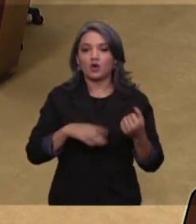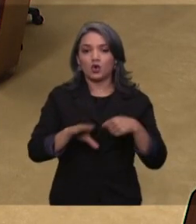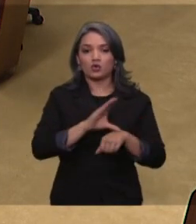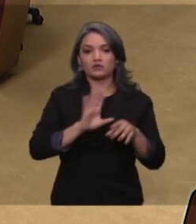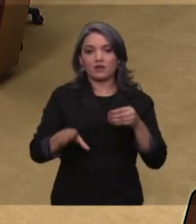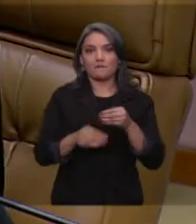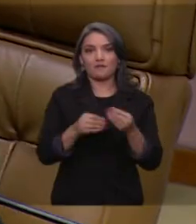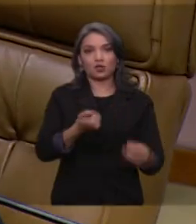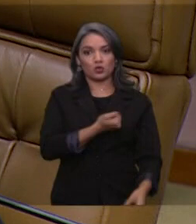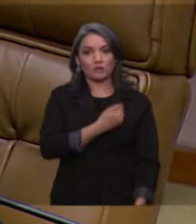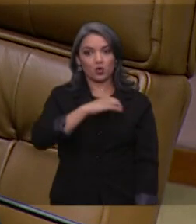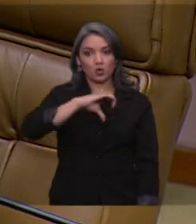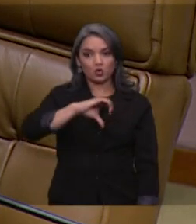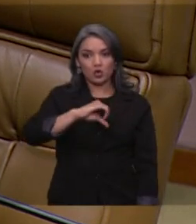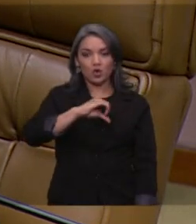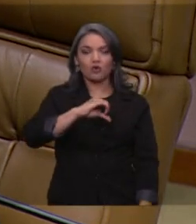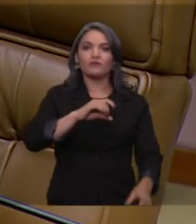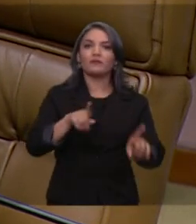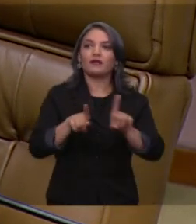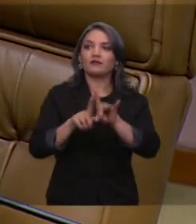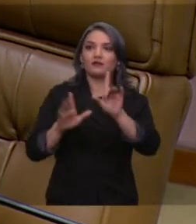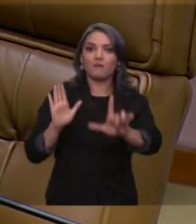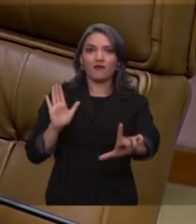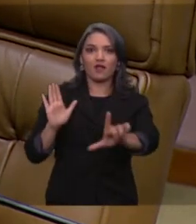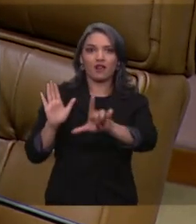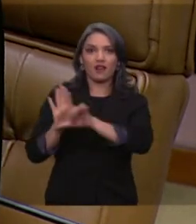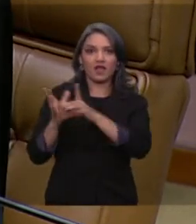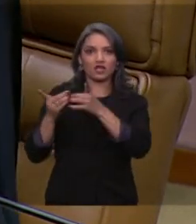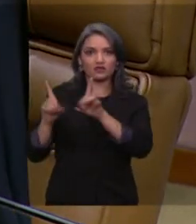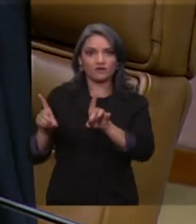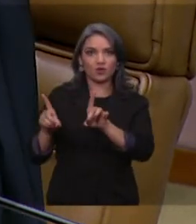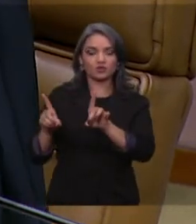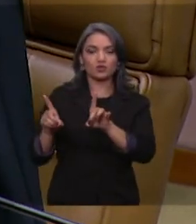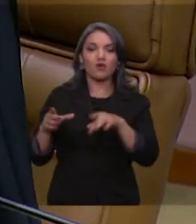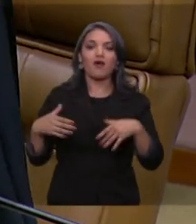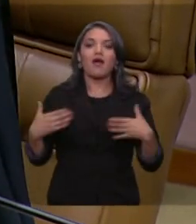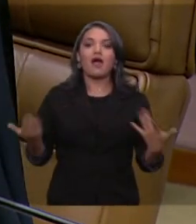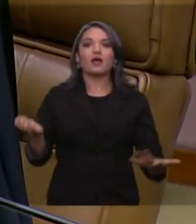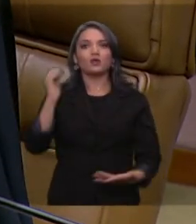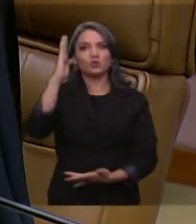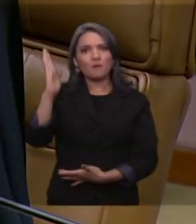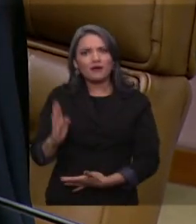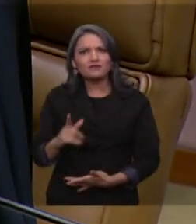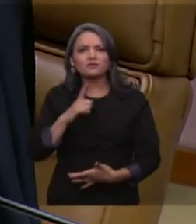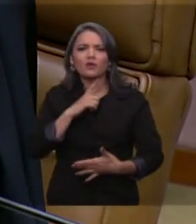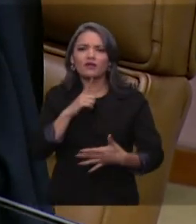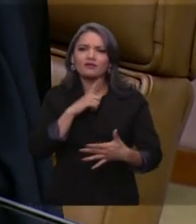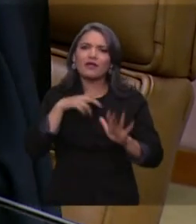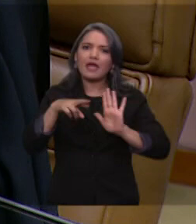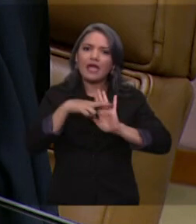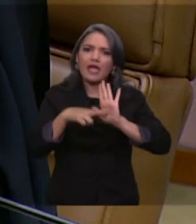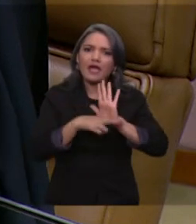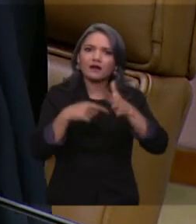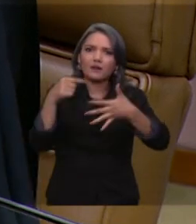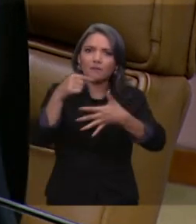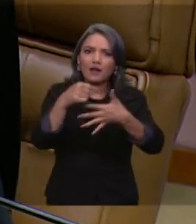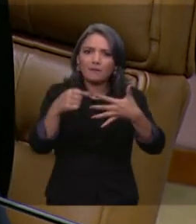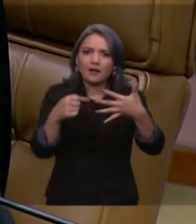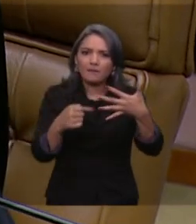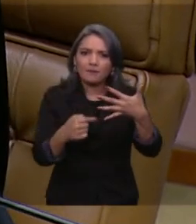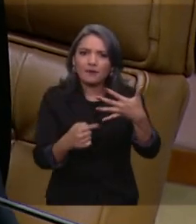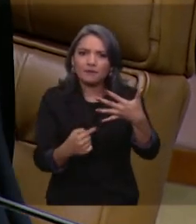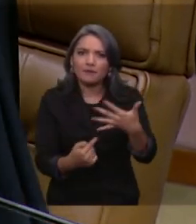número 9 e com a Lei do Divórcio, o Brasil sedimentou o sistema binário